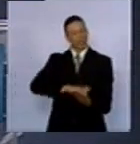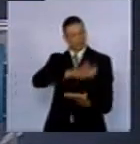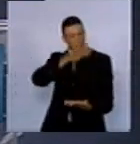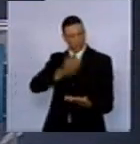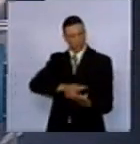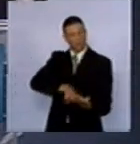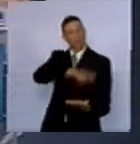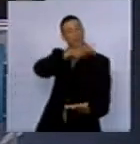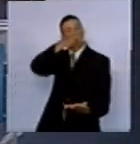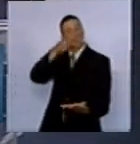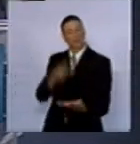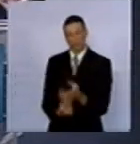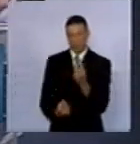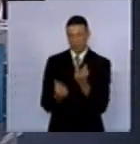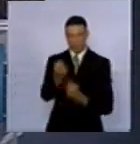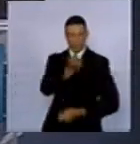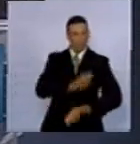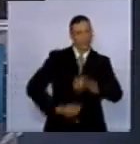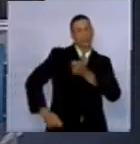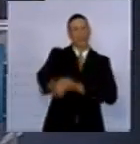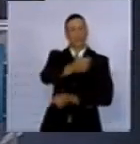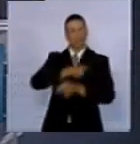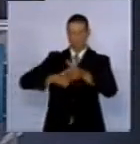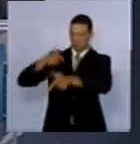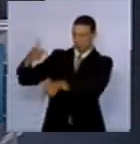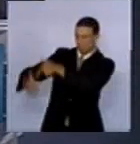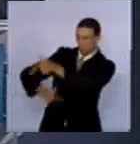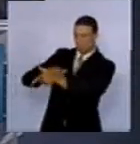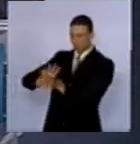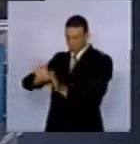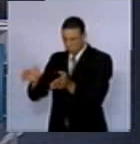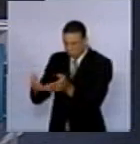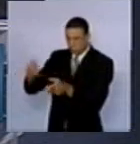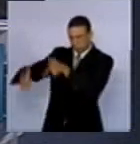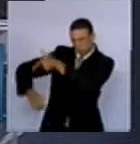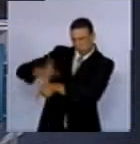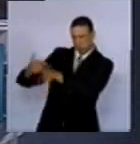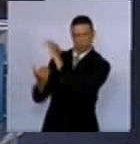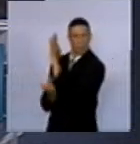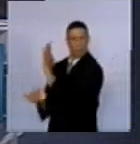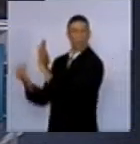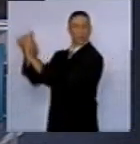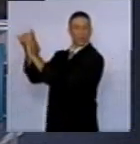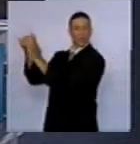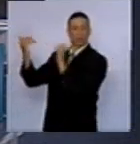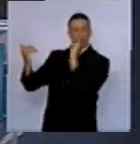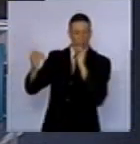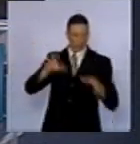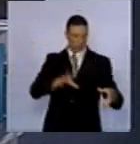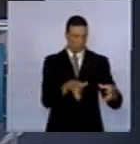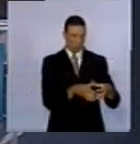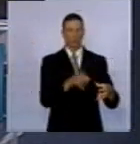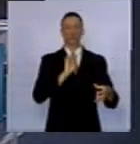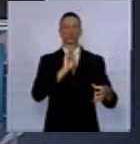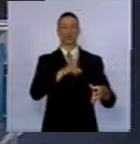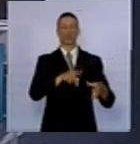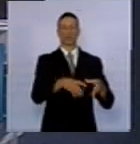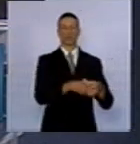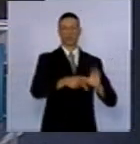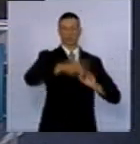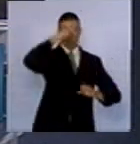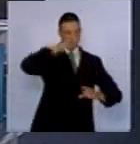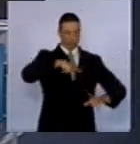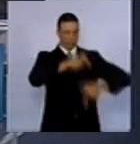em concentração Econômica E aí você passa a ter um mercado extremamente concentrado em que um determinado grupo presta todos os tipos de serviço